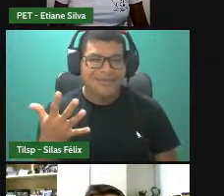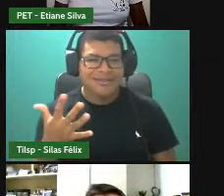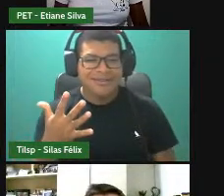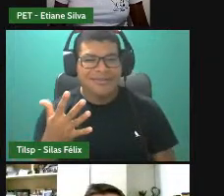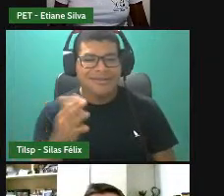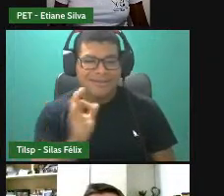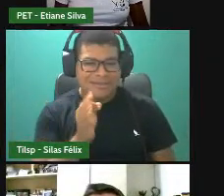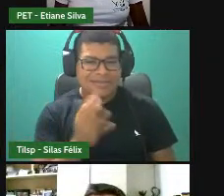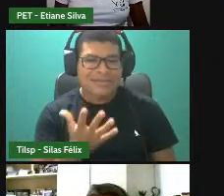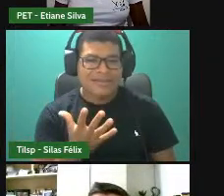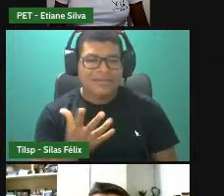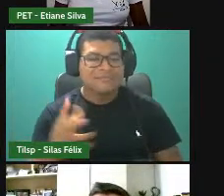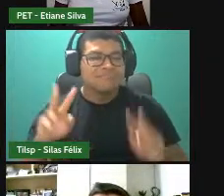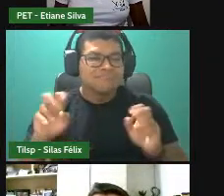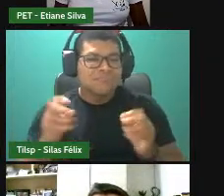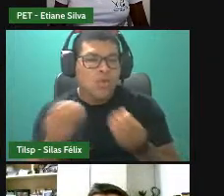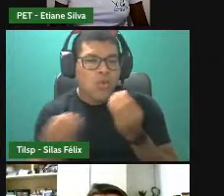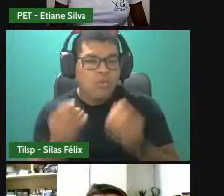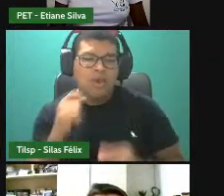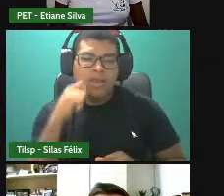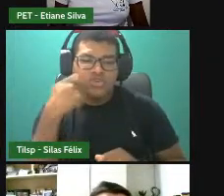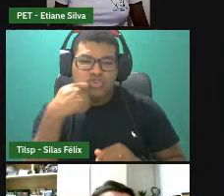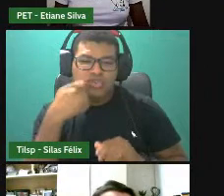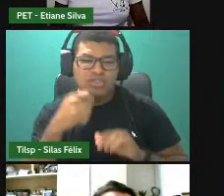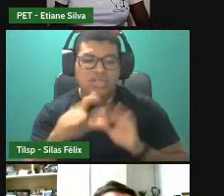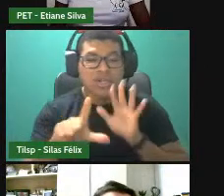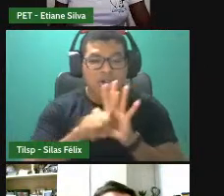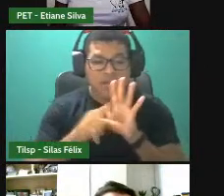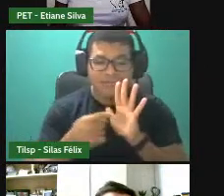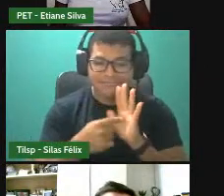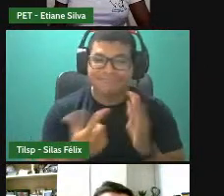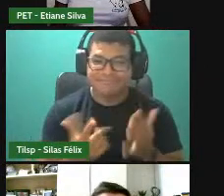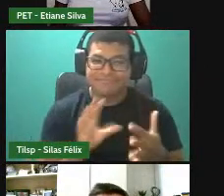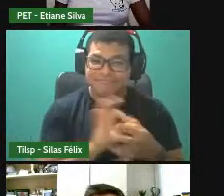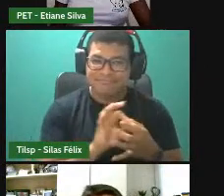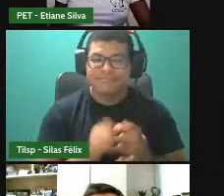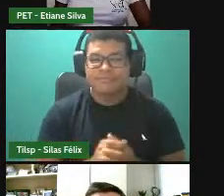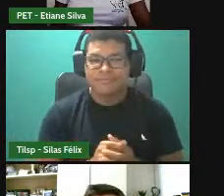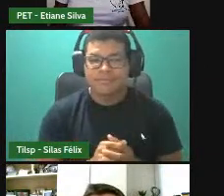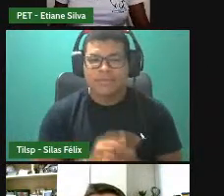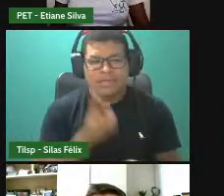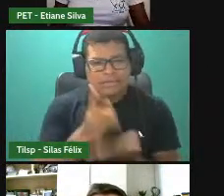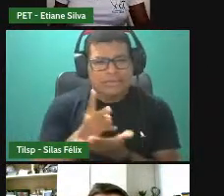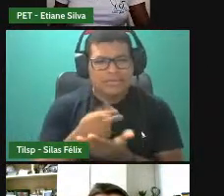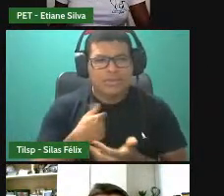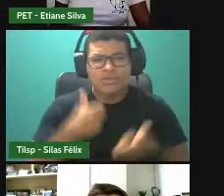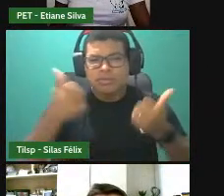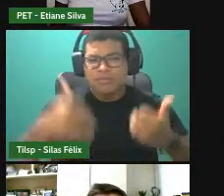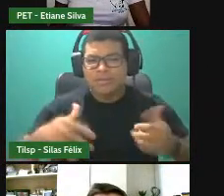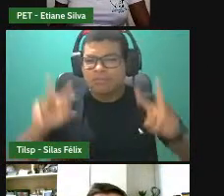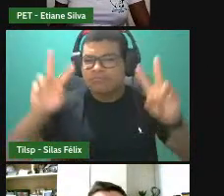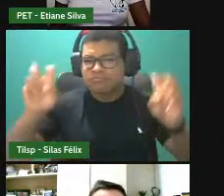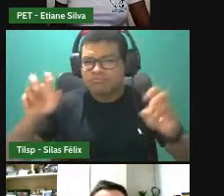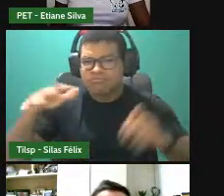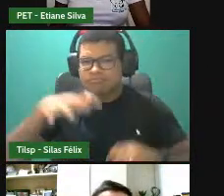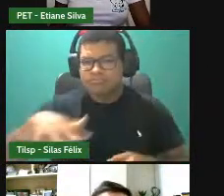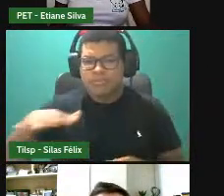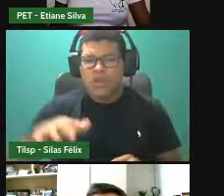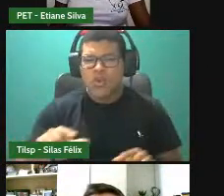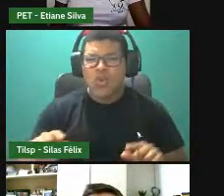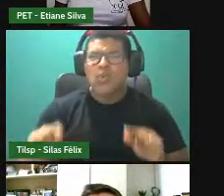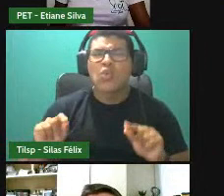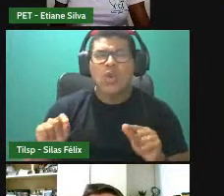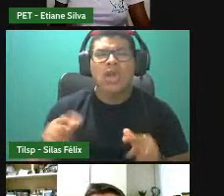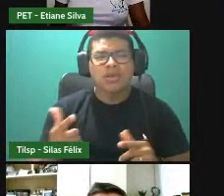pessoal, sobre odontologia legal, né? E sempre que eu vou falar para o público, né, sobre o que é